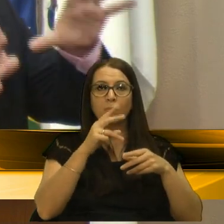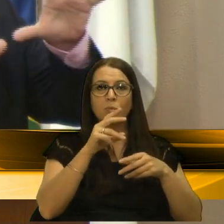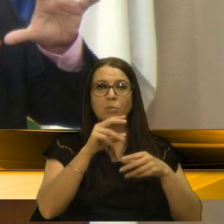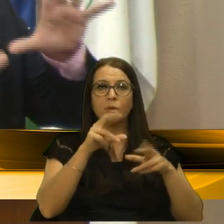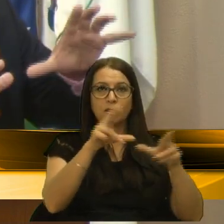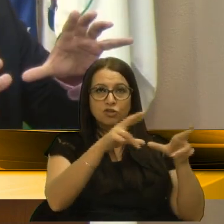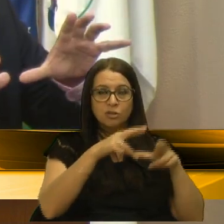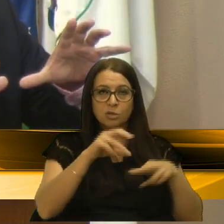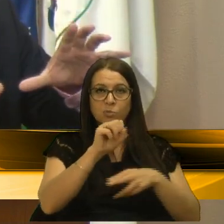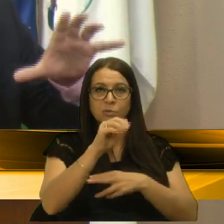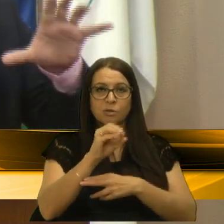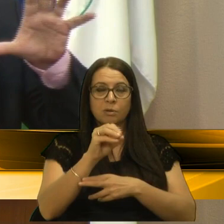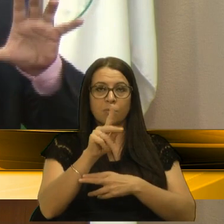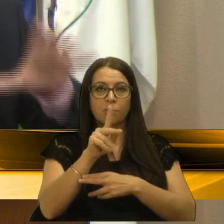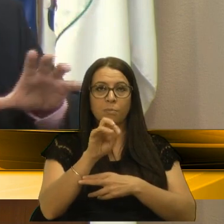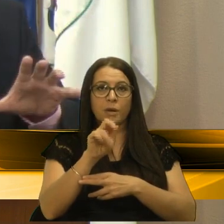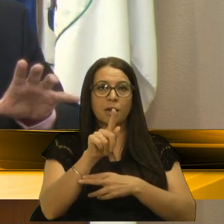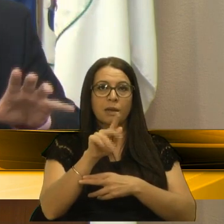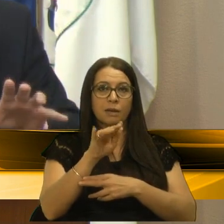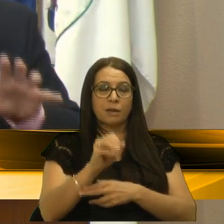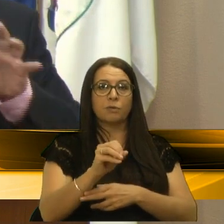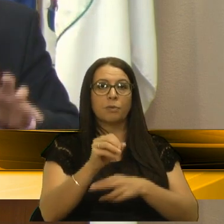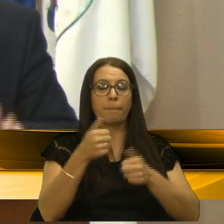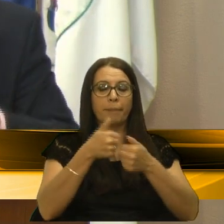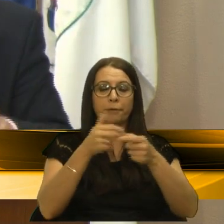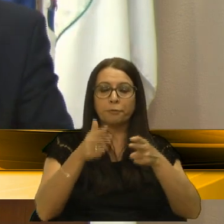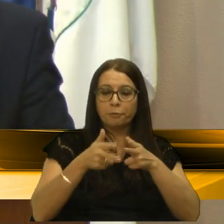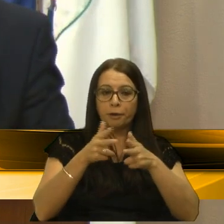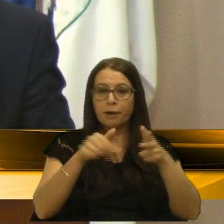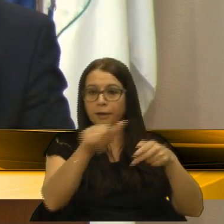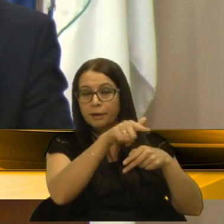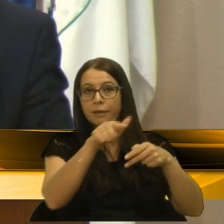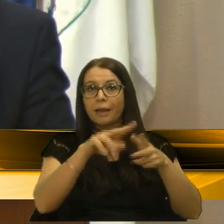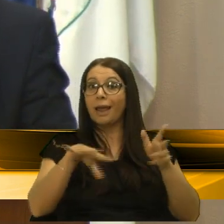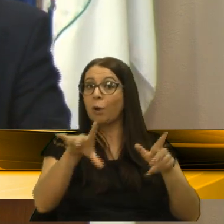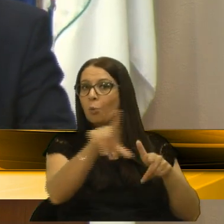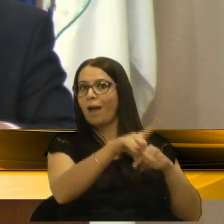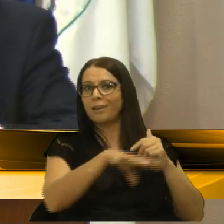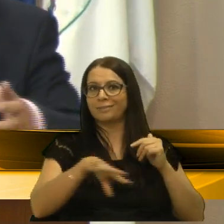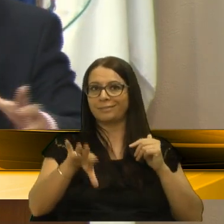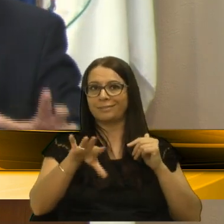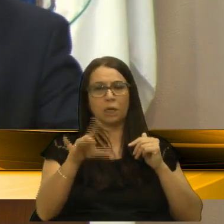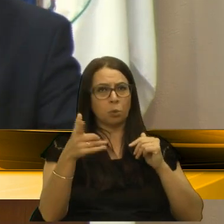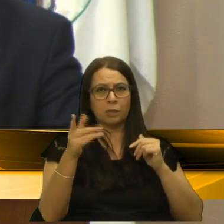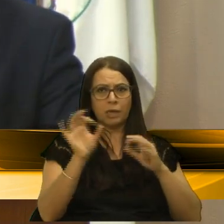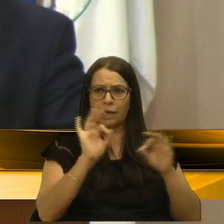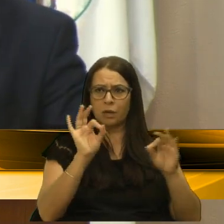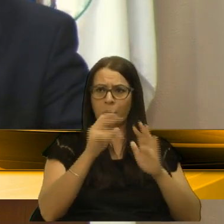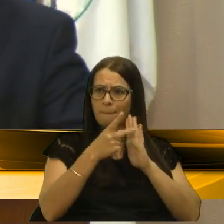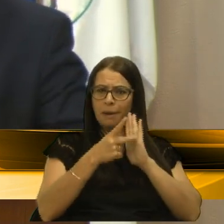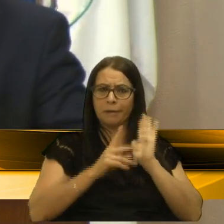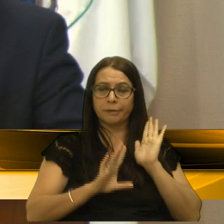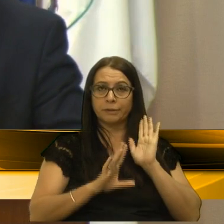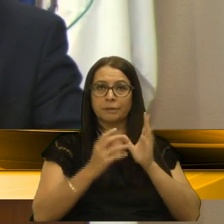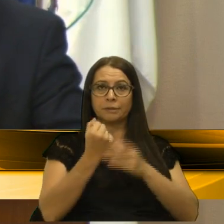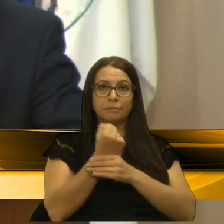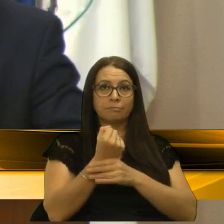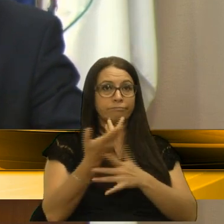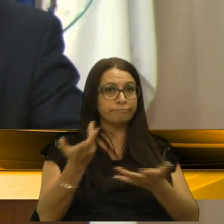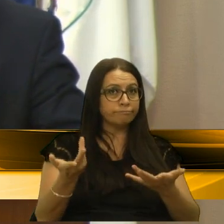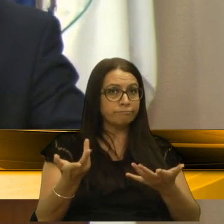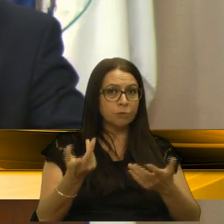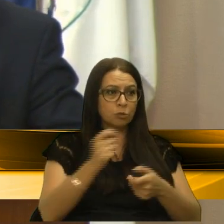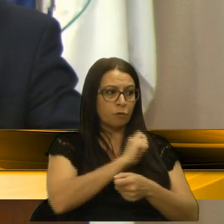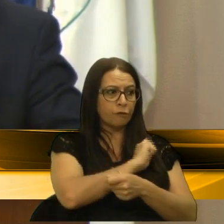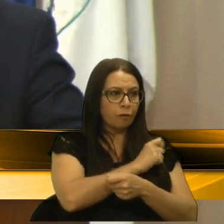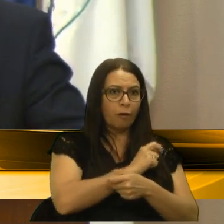Peregrino, Largo da Estação, Praça do Trem, enfim, é aquele lugar ali. E aí não há nenhum plano de segurança, não há um fiscal,